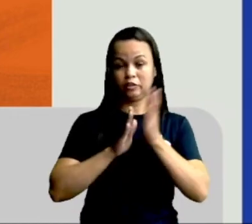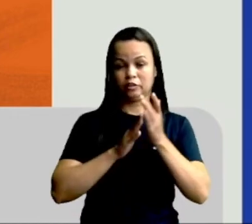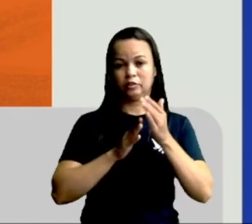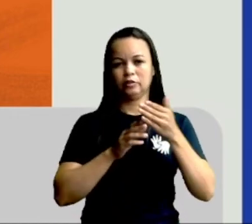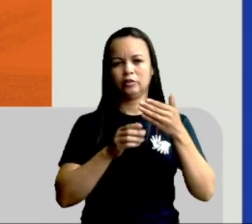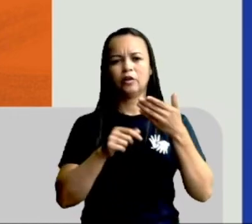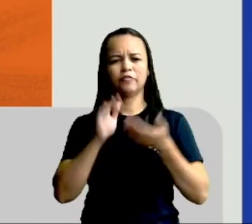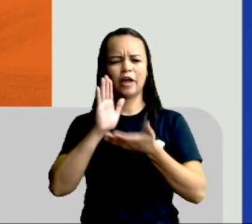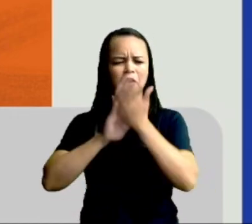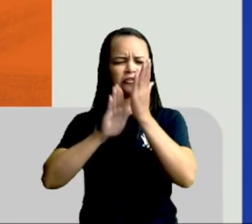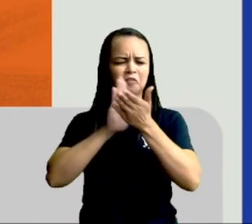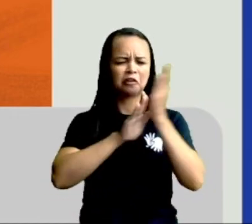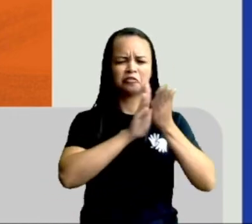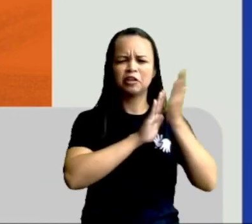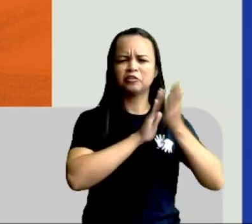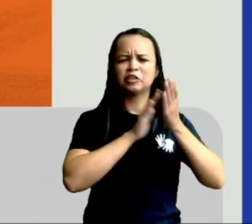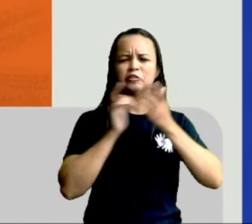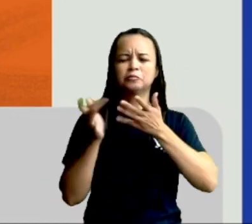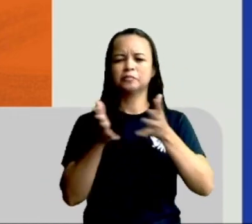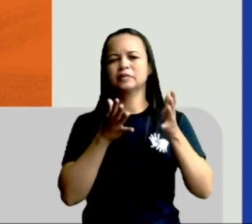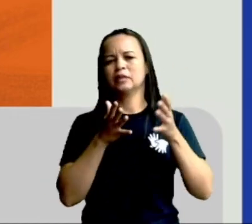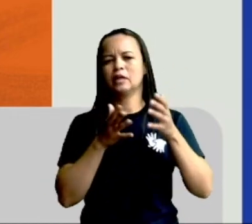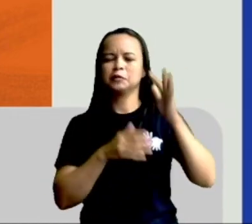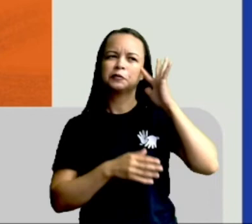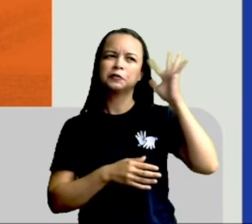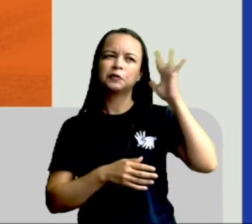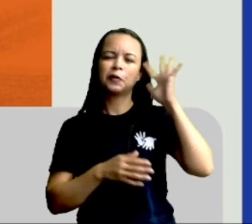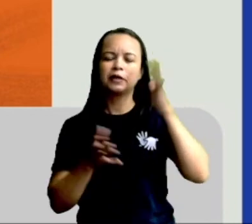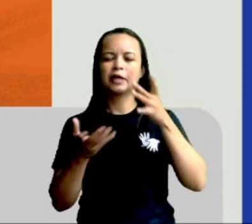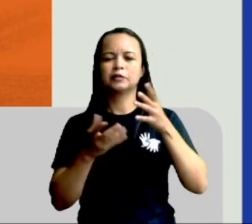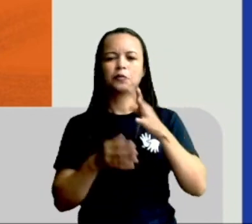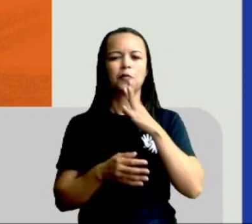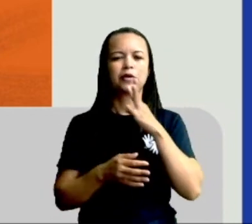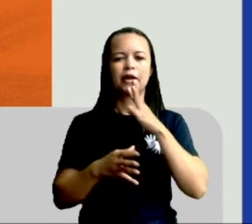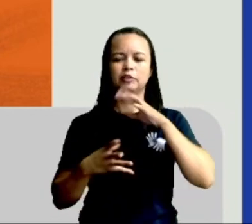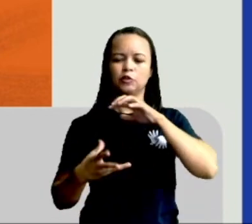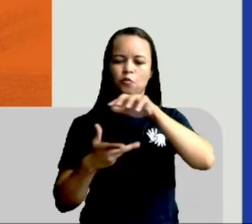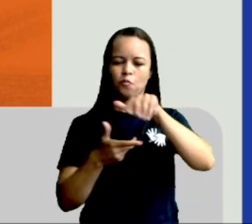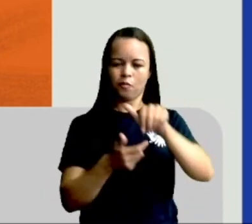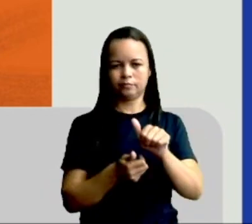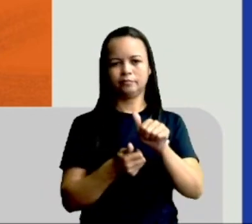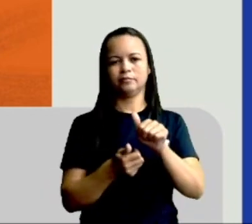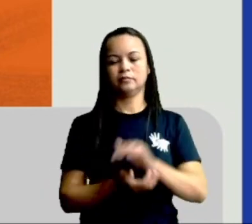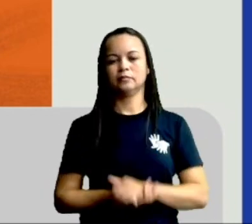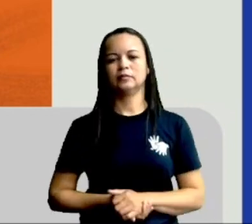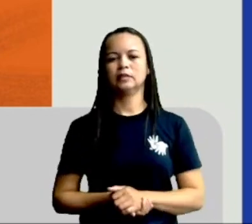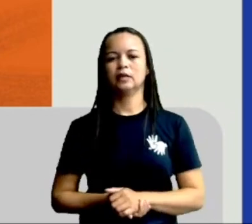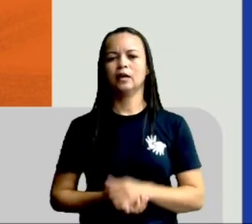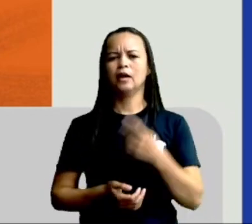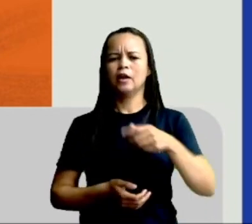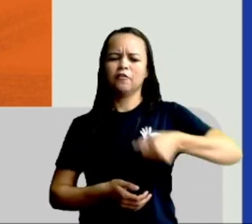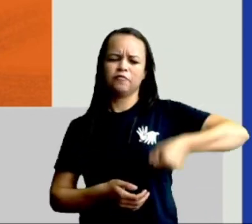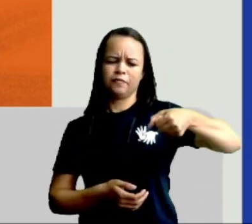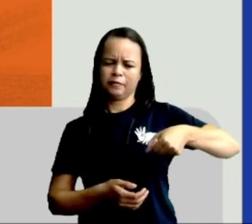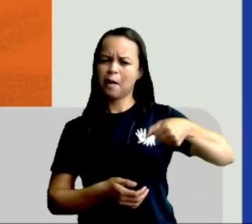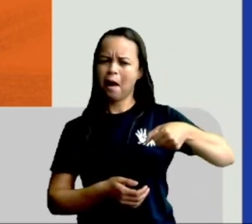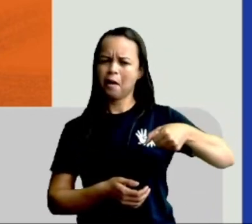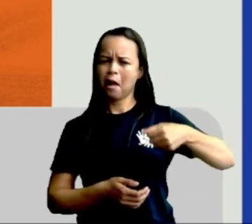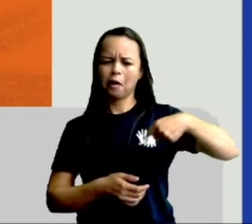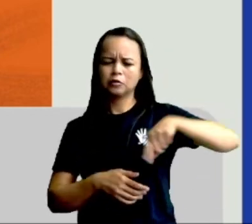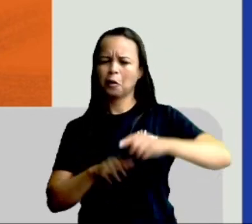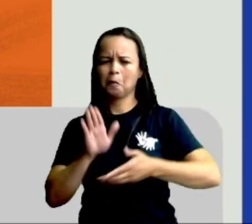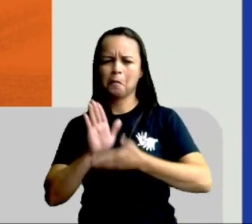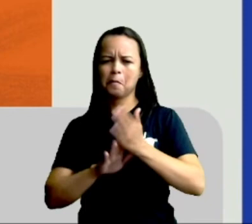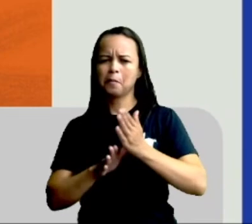lá e para cá. Menino viajeiro, sonhando que conhece o mundo inteiro. Azizi viaja sem mala, nem de passagem